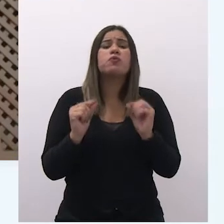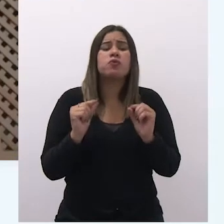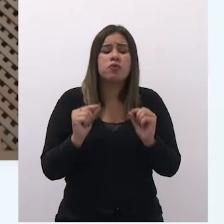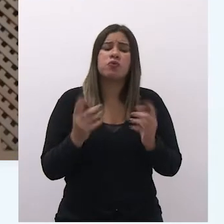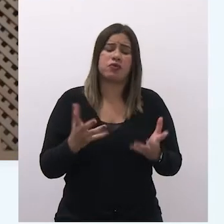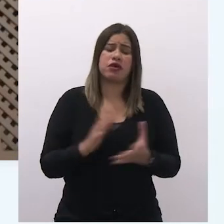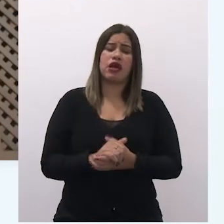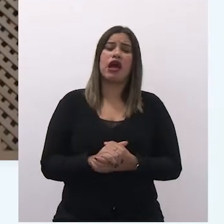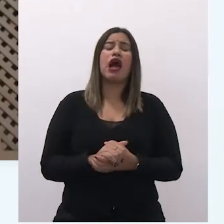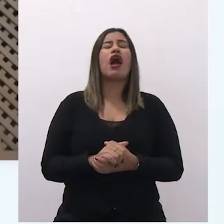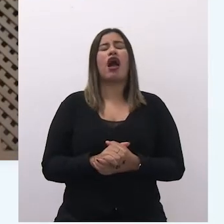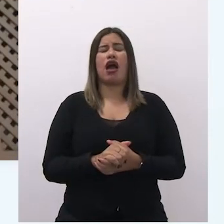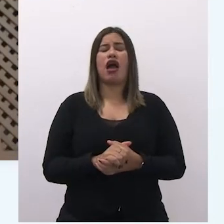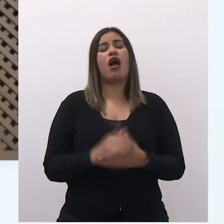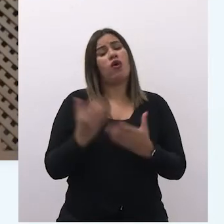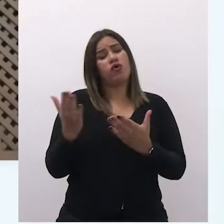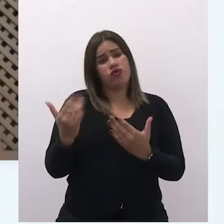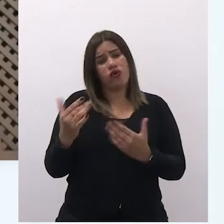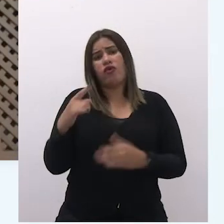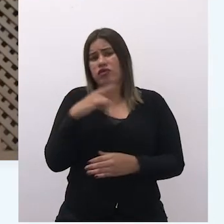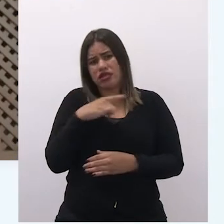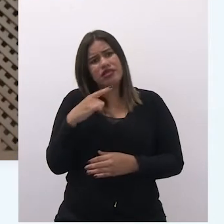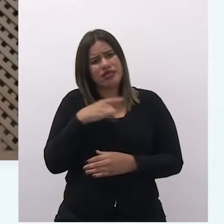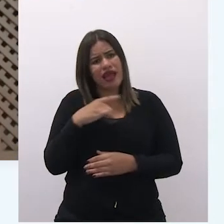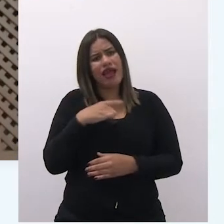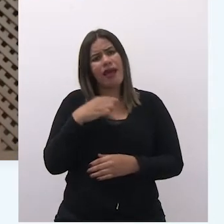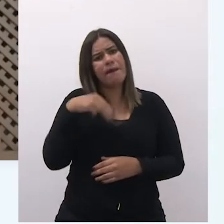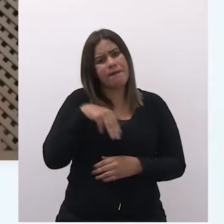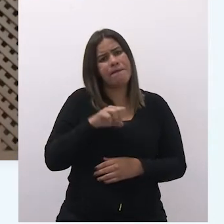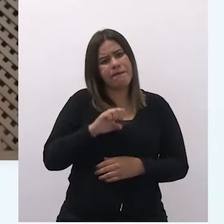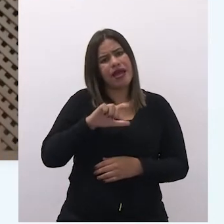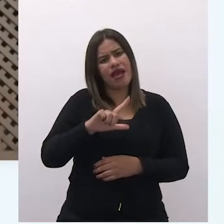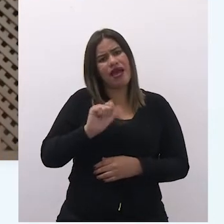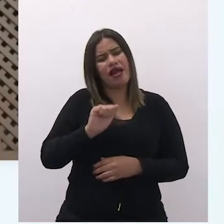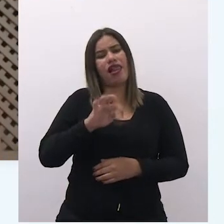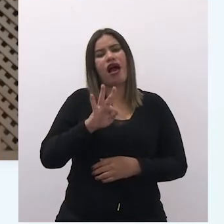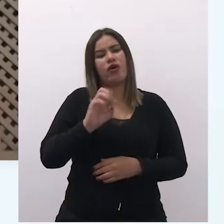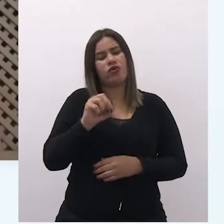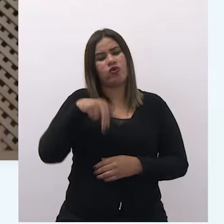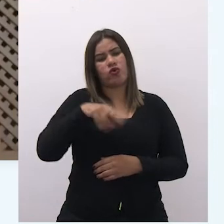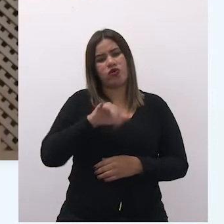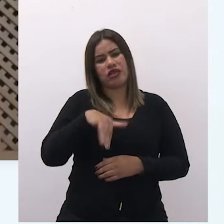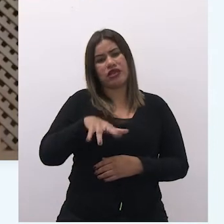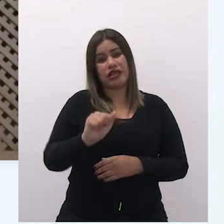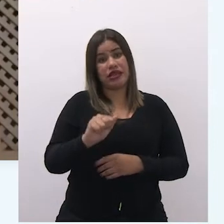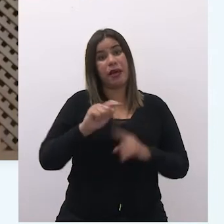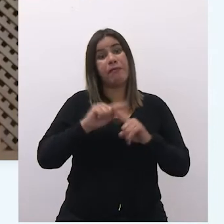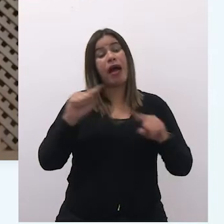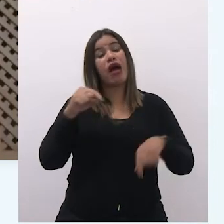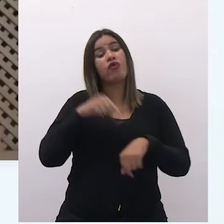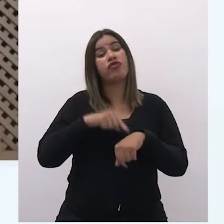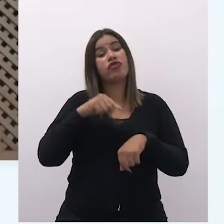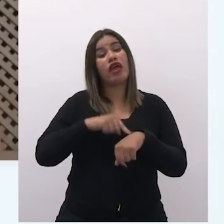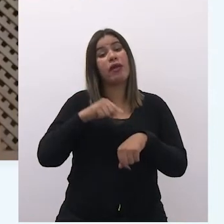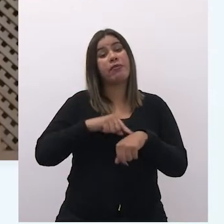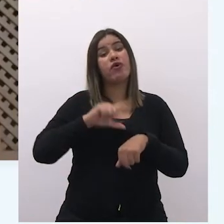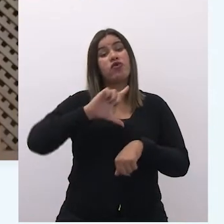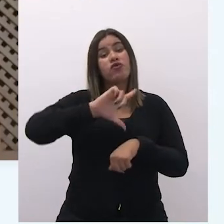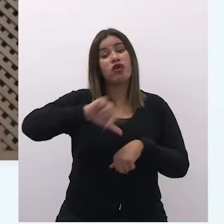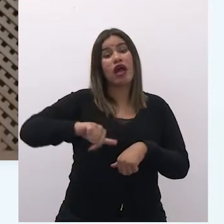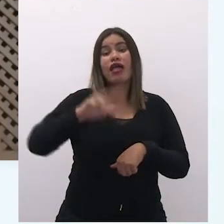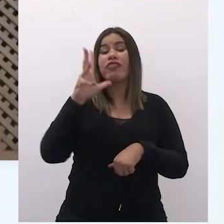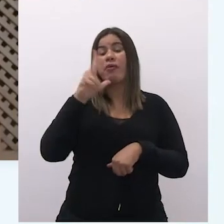também no adolescente, só que o tempo é de 1 a 2 horas de atraso,